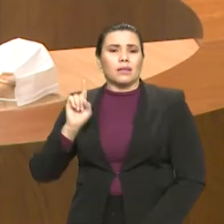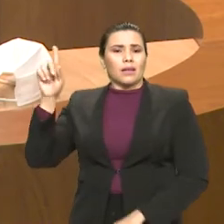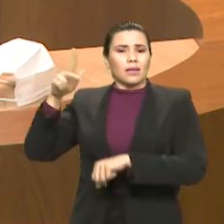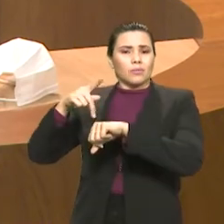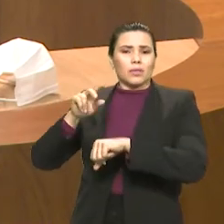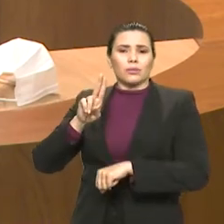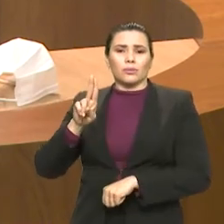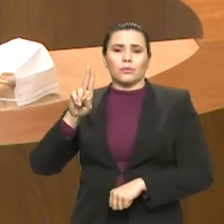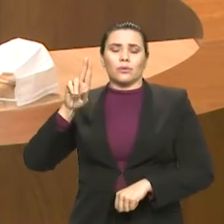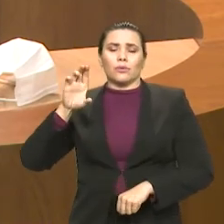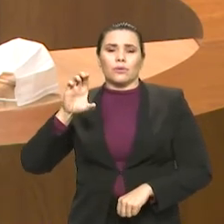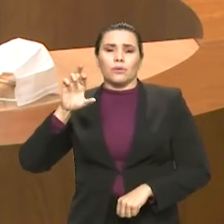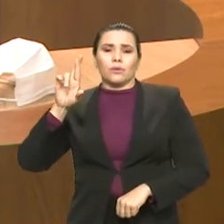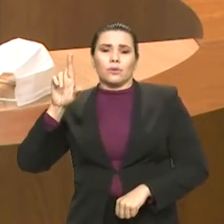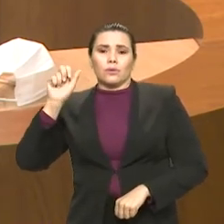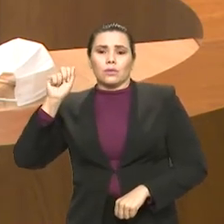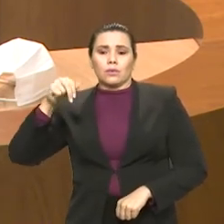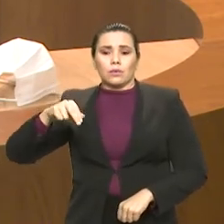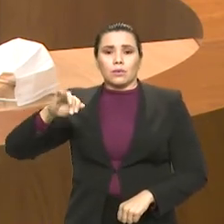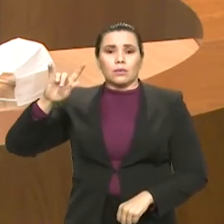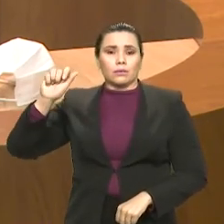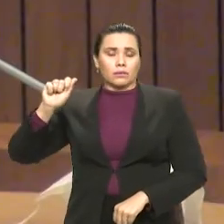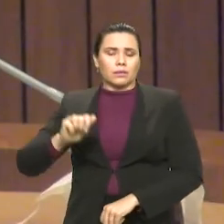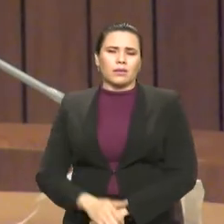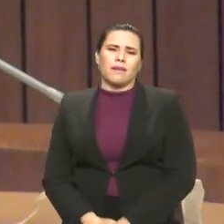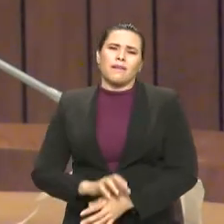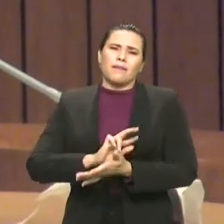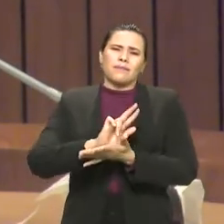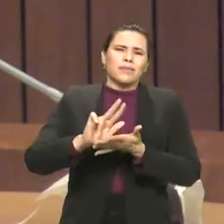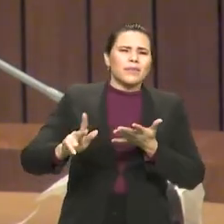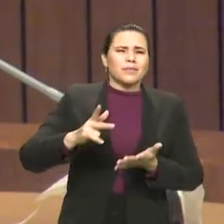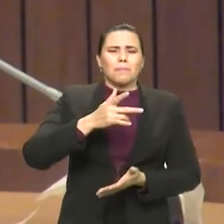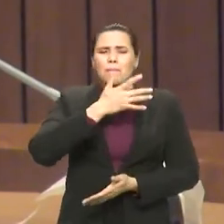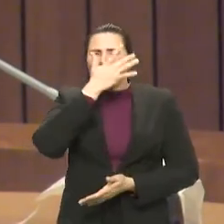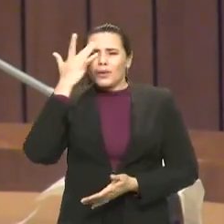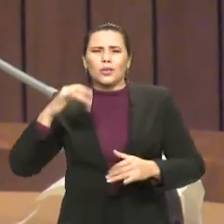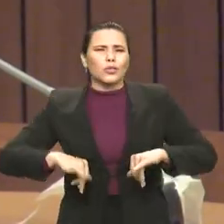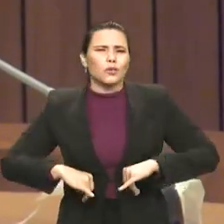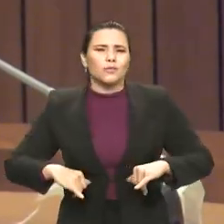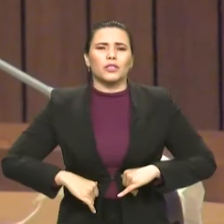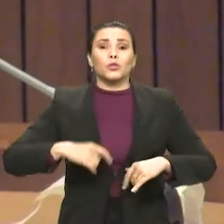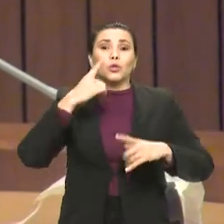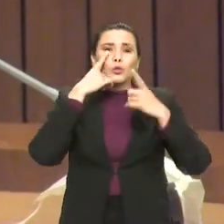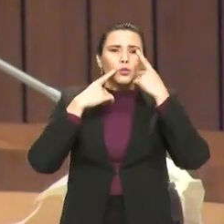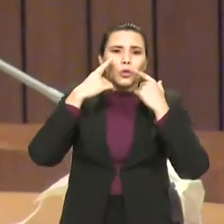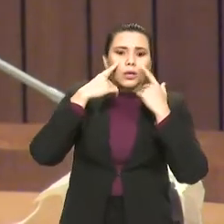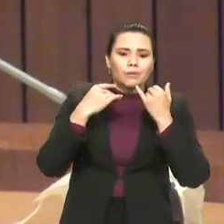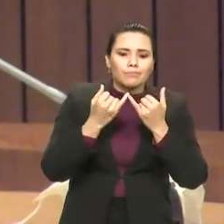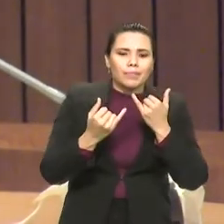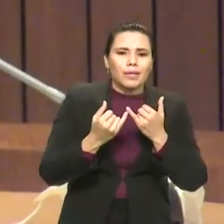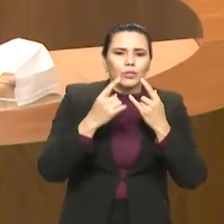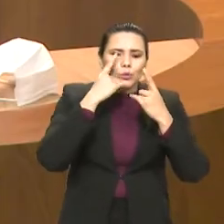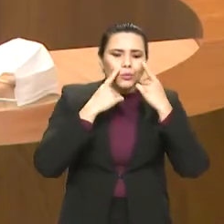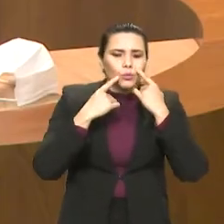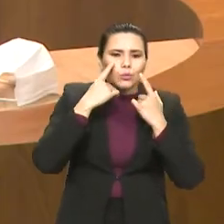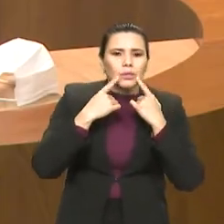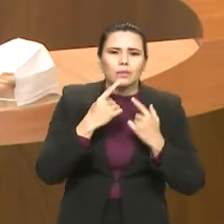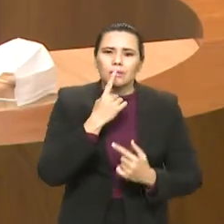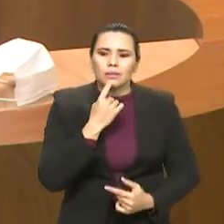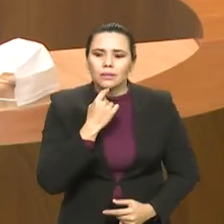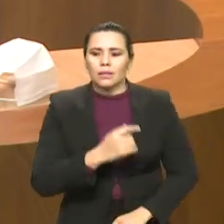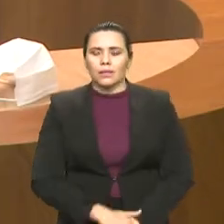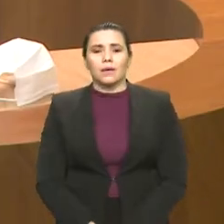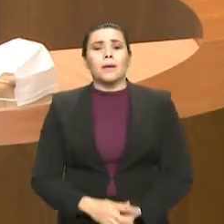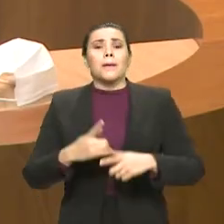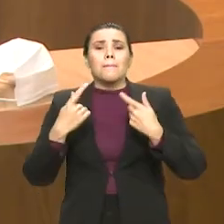sangue e lágrimas. E que isso é preciso ter uma atitude diferente. É preciso nesse momento corredores